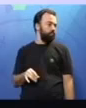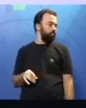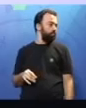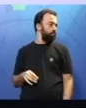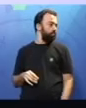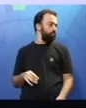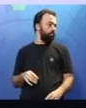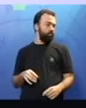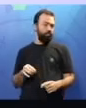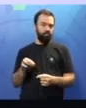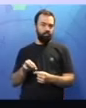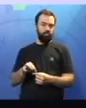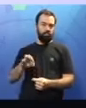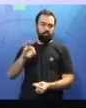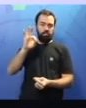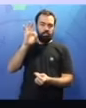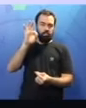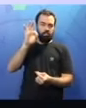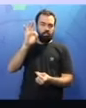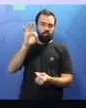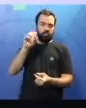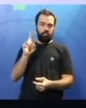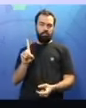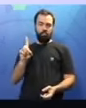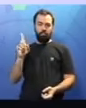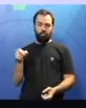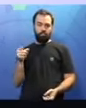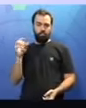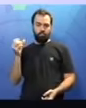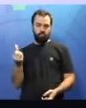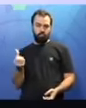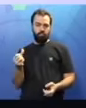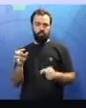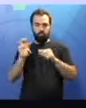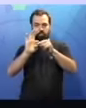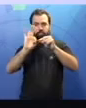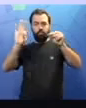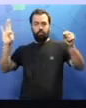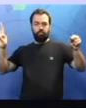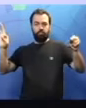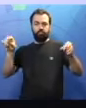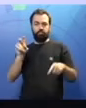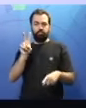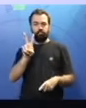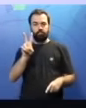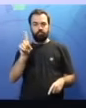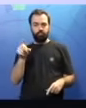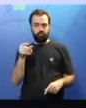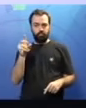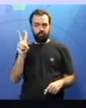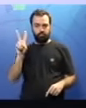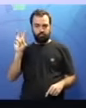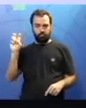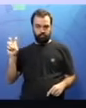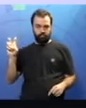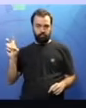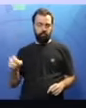amplitude, 1,6 centímetros, e o comprimento de onda, 2,25